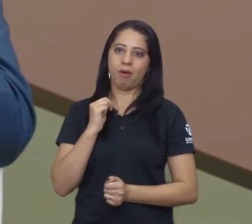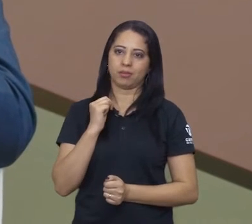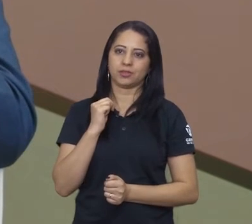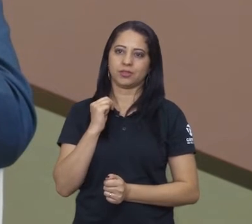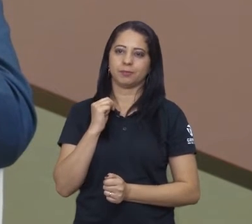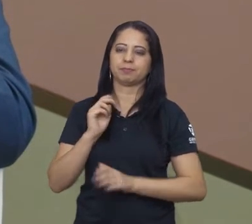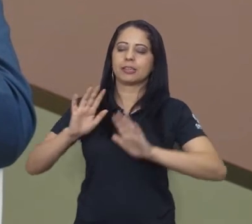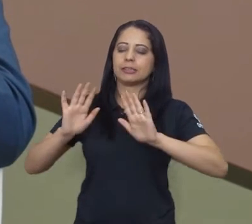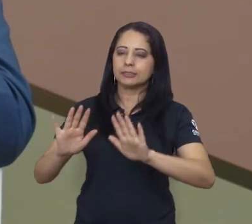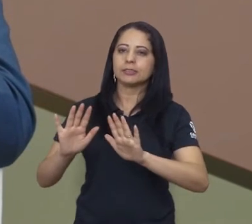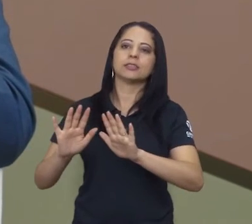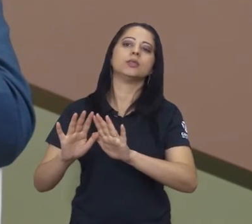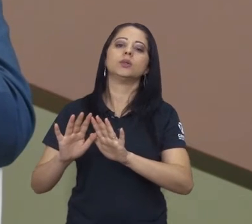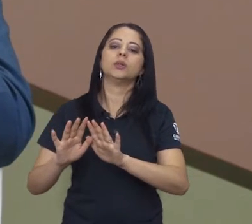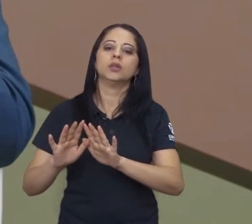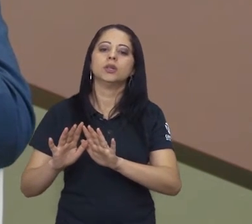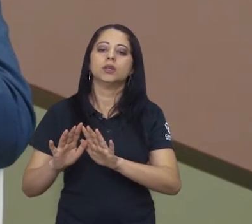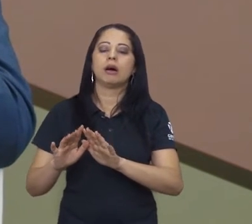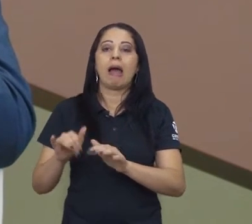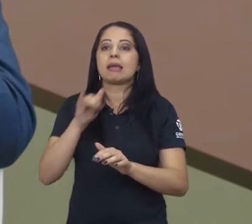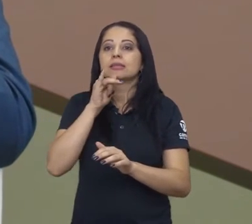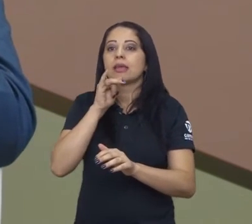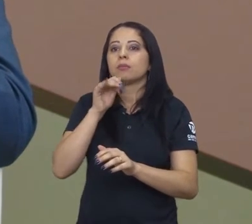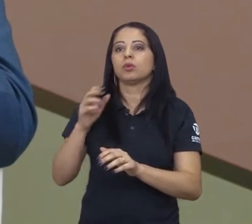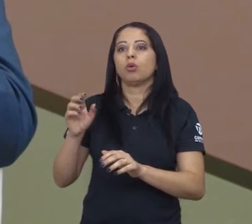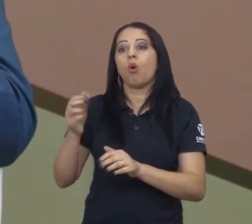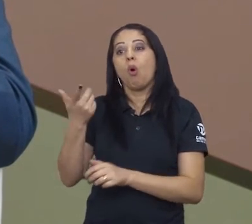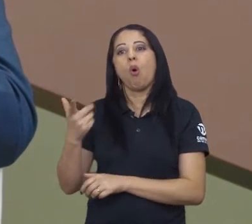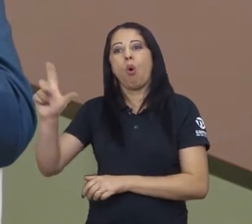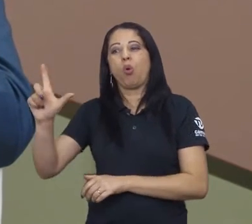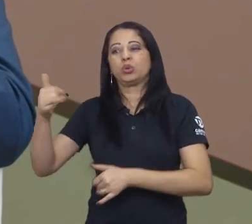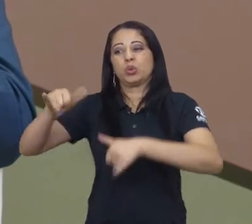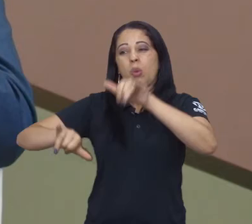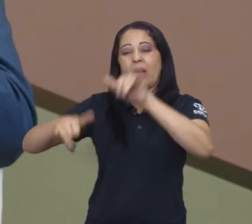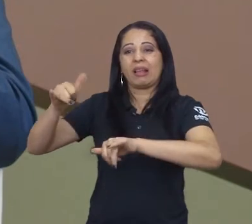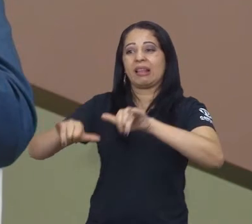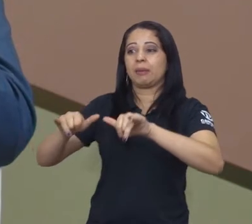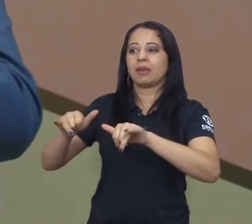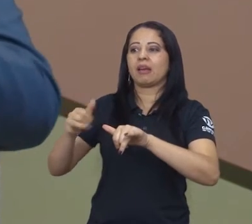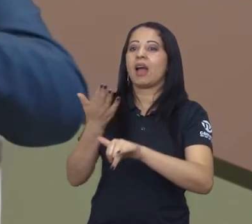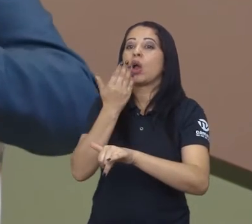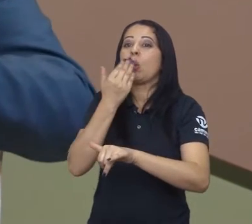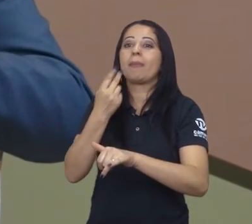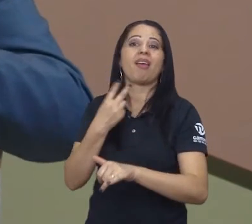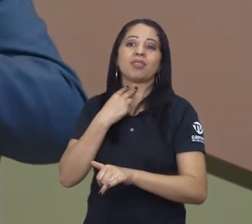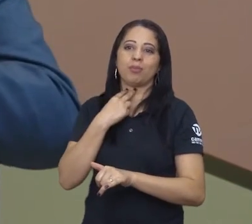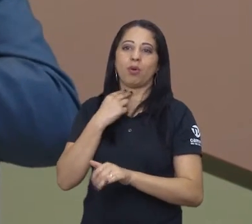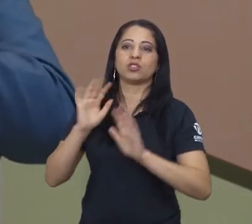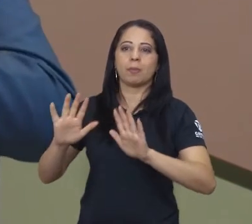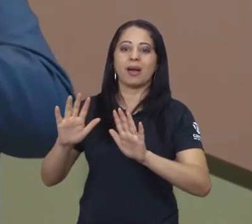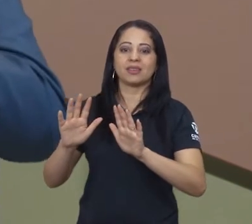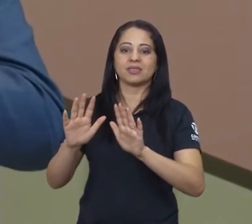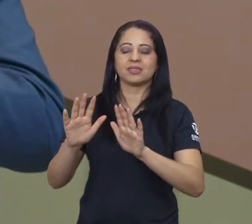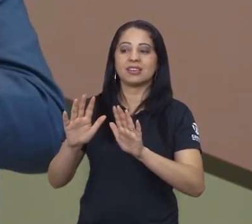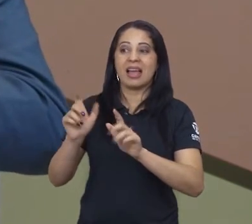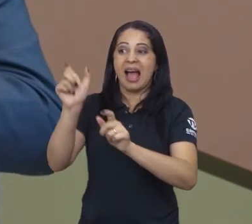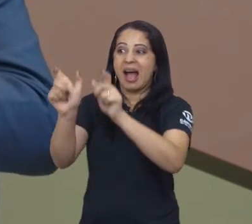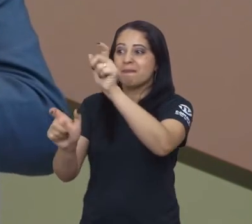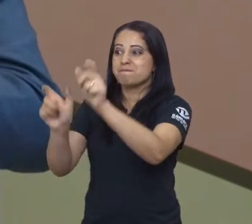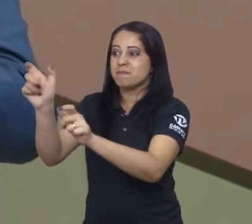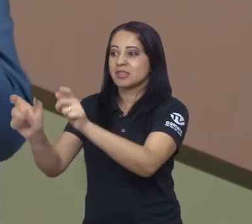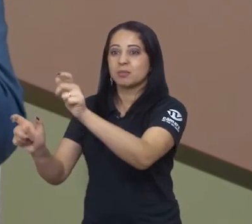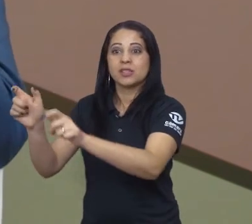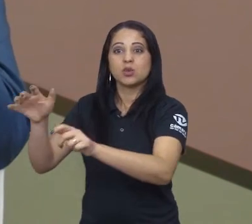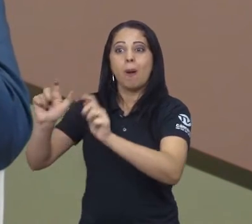eh digerir um aminoácido só que todos na grande maioria TM dificuldade de